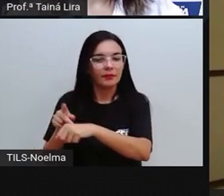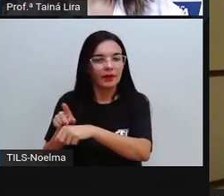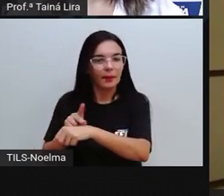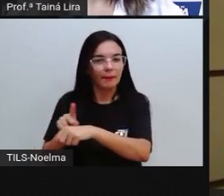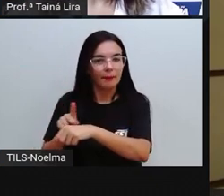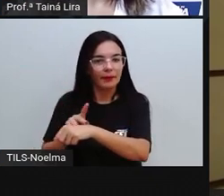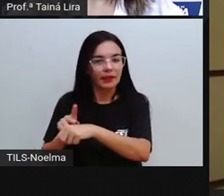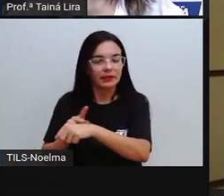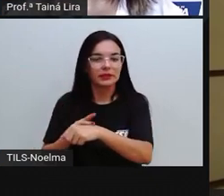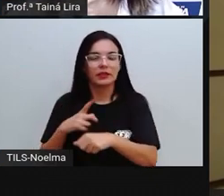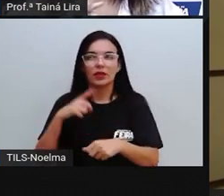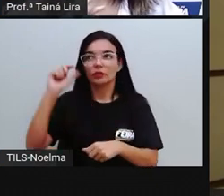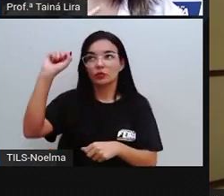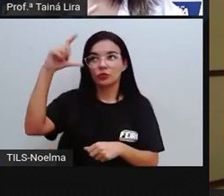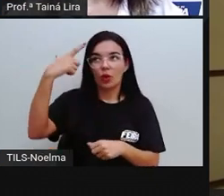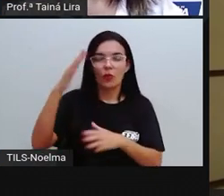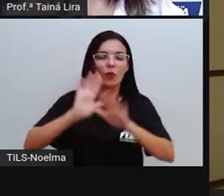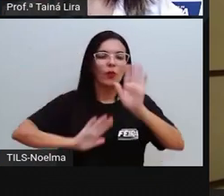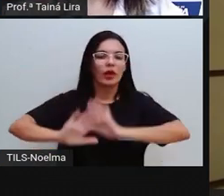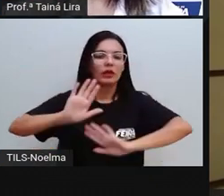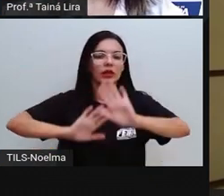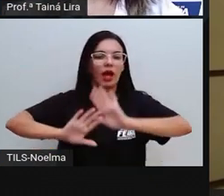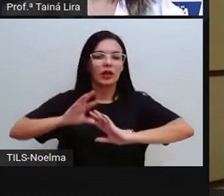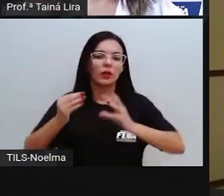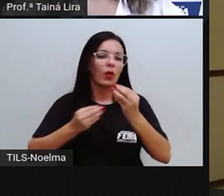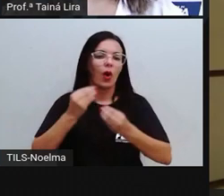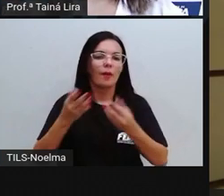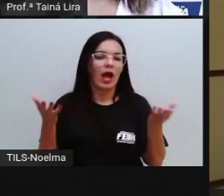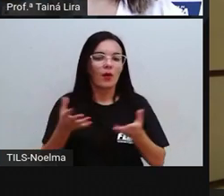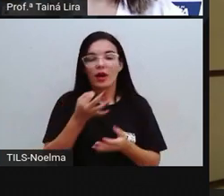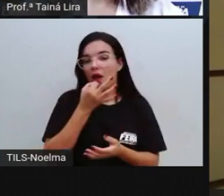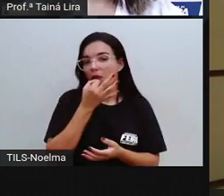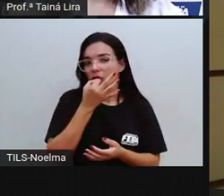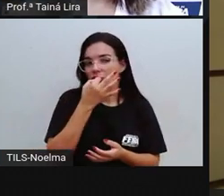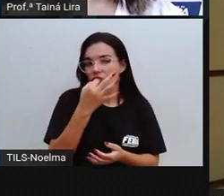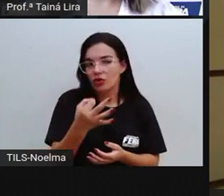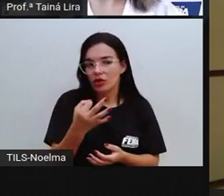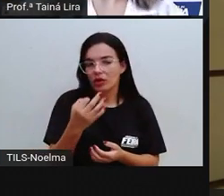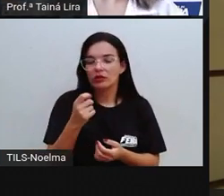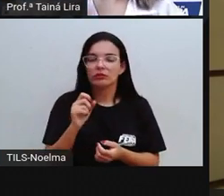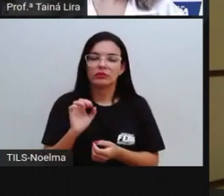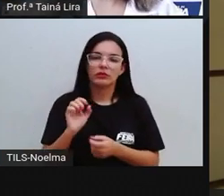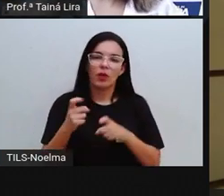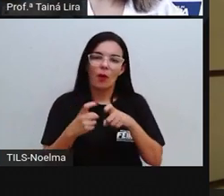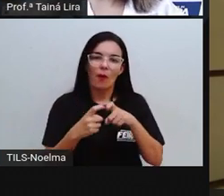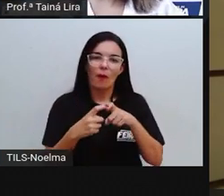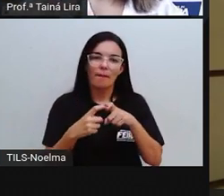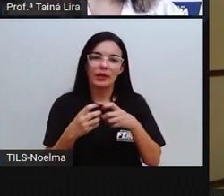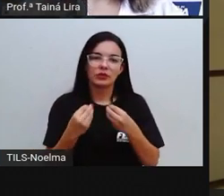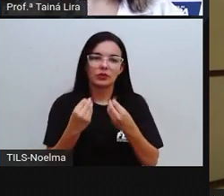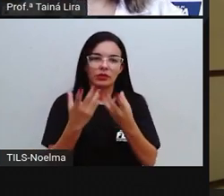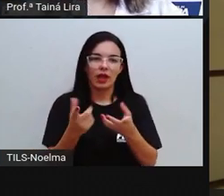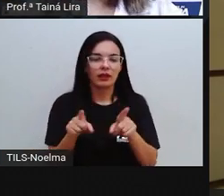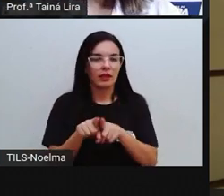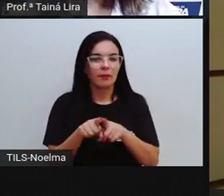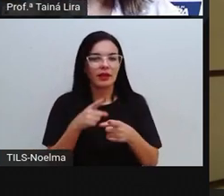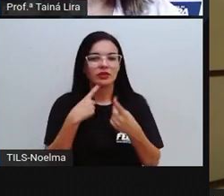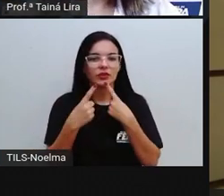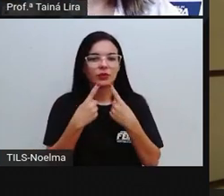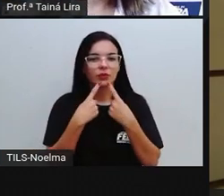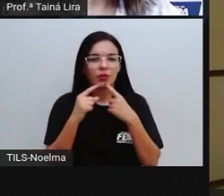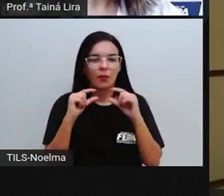sol, tá? Então vamos ver quais são as dicas que esse médico traz e vamos discutir um pouquinho, tá